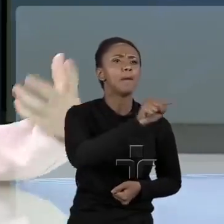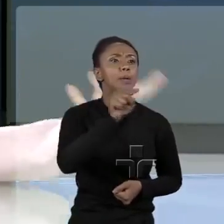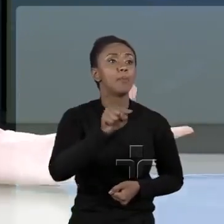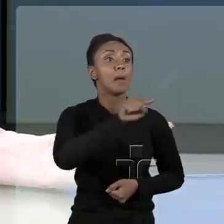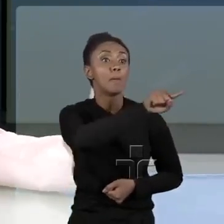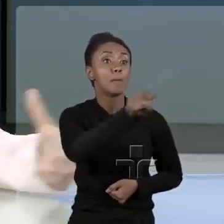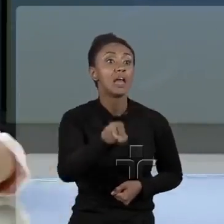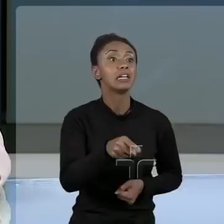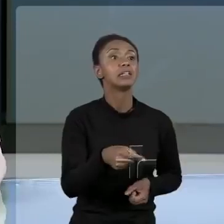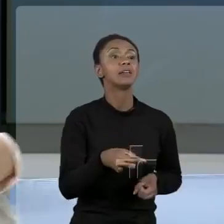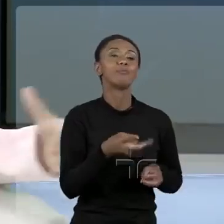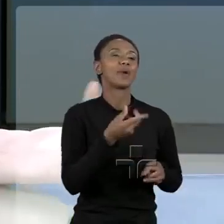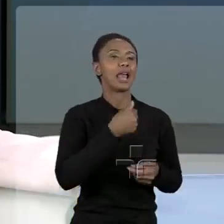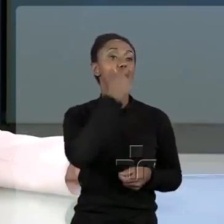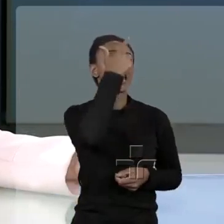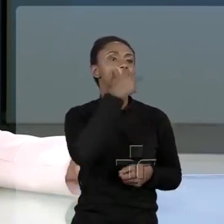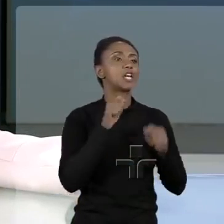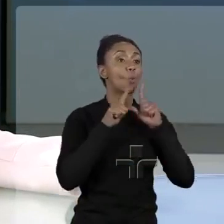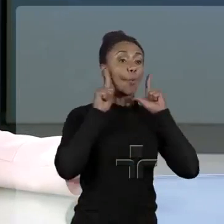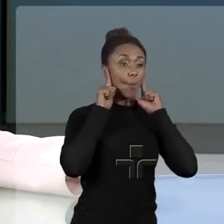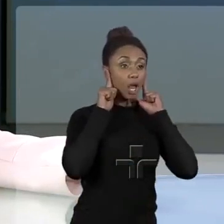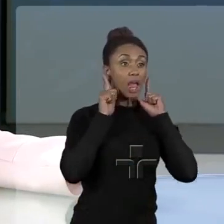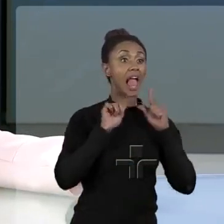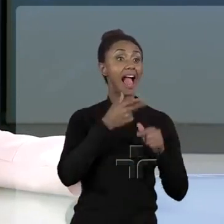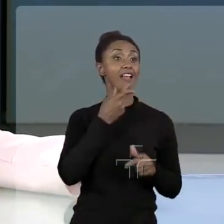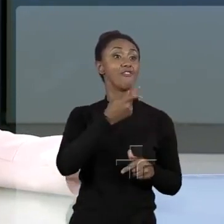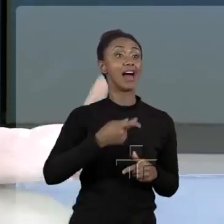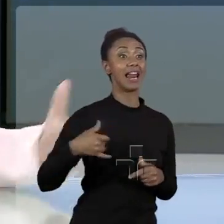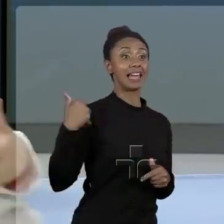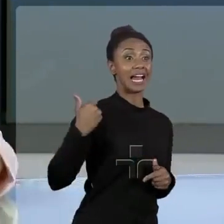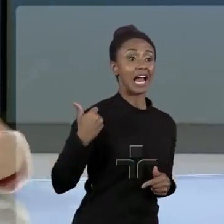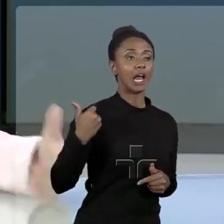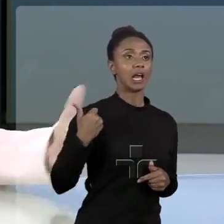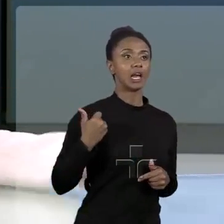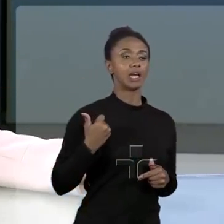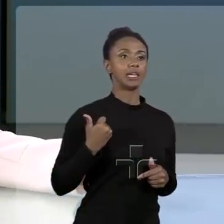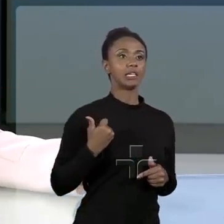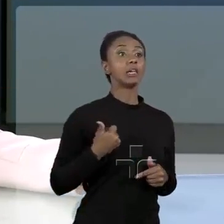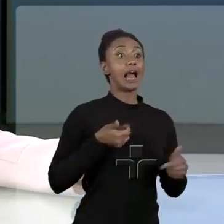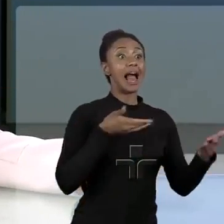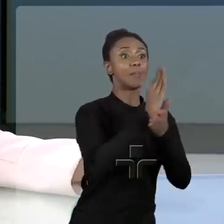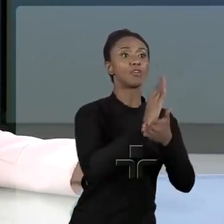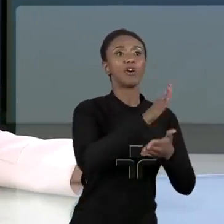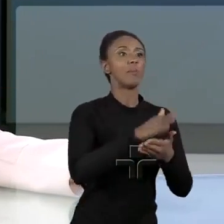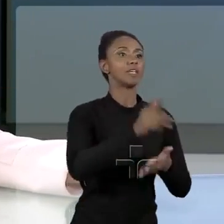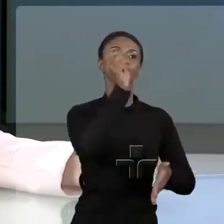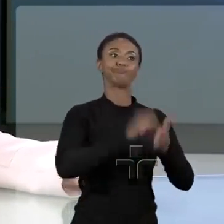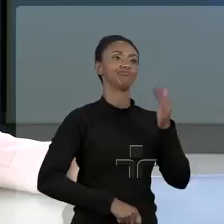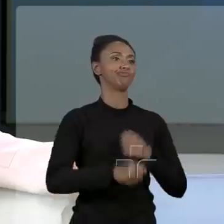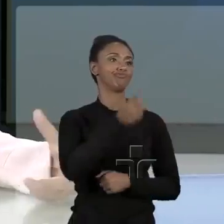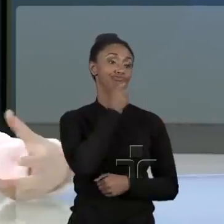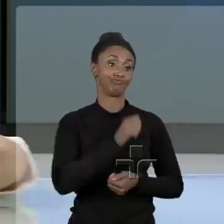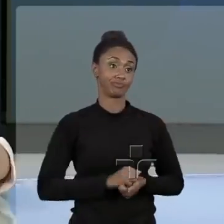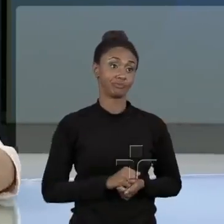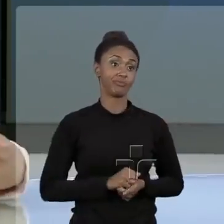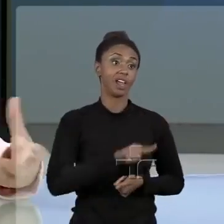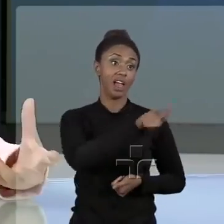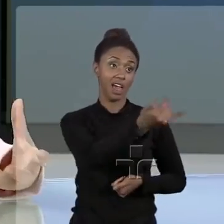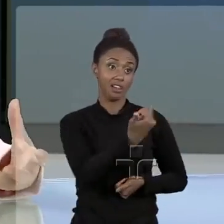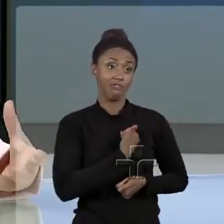porque ele disse que não aparenta a idade, quando percebem a idade dele, mesmo tendo sido aprovado, ele não é contratado. Então ele falou,